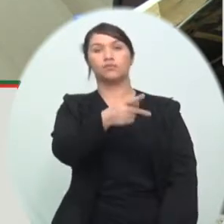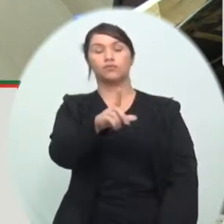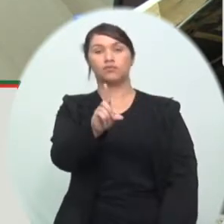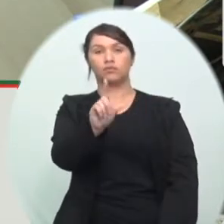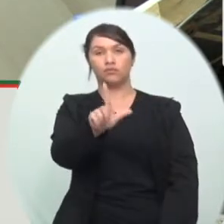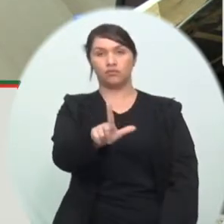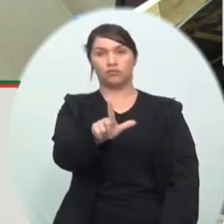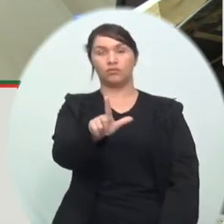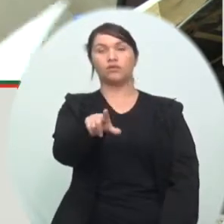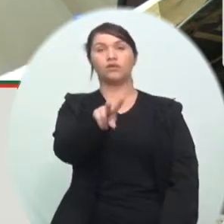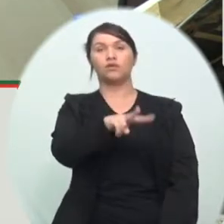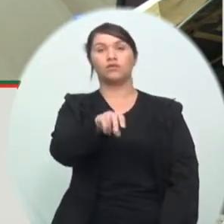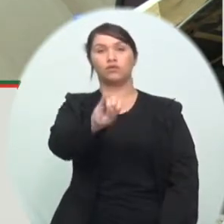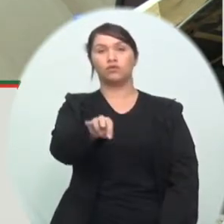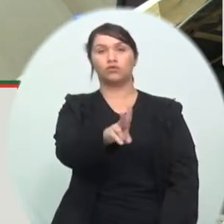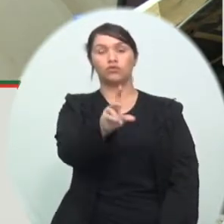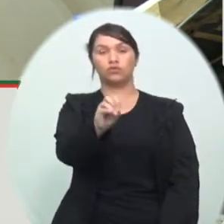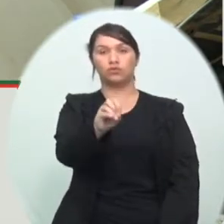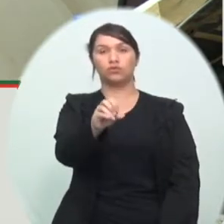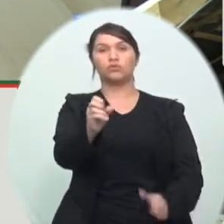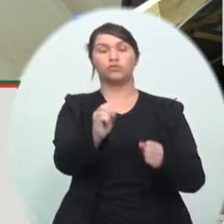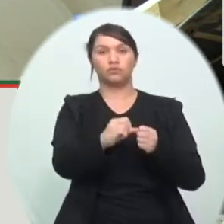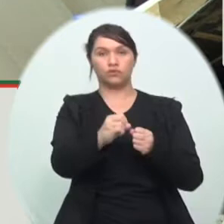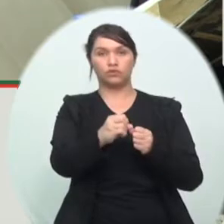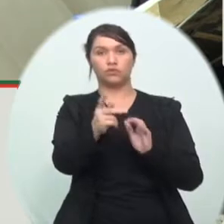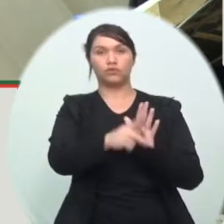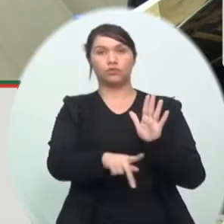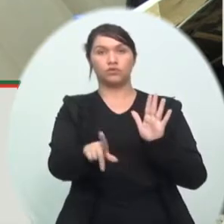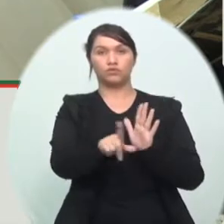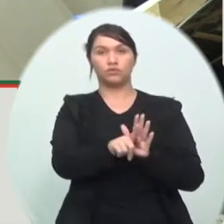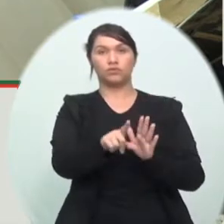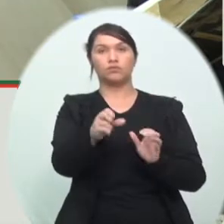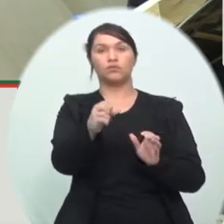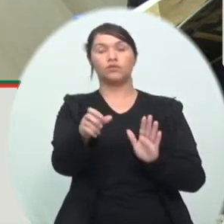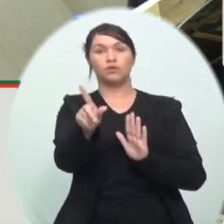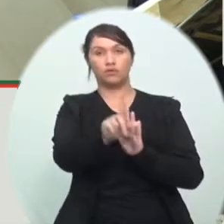vereador Júlio César Colombo. Projeto de lei do Legislativo